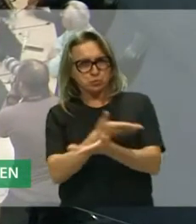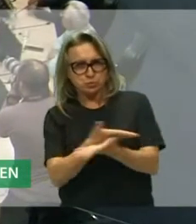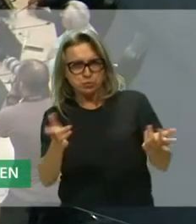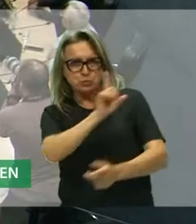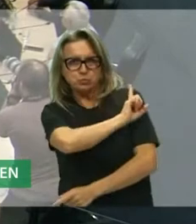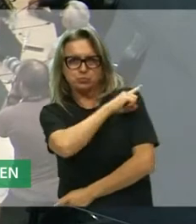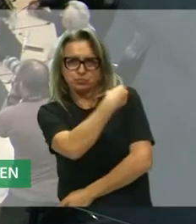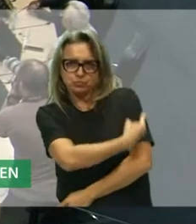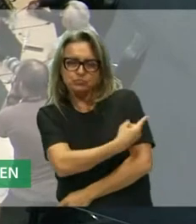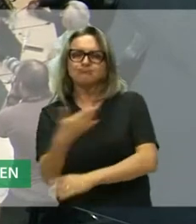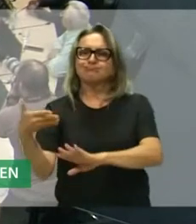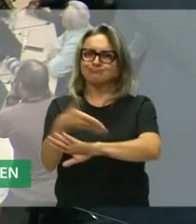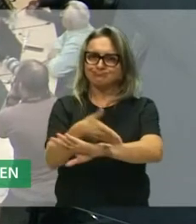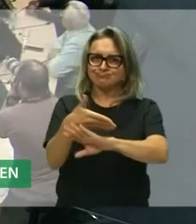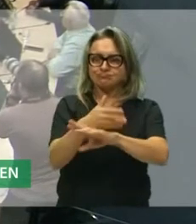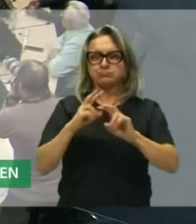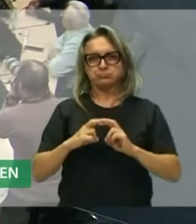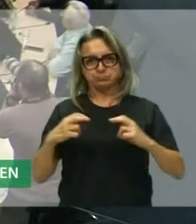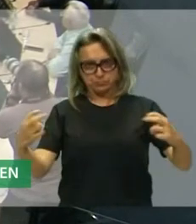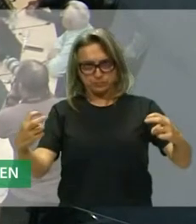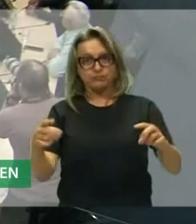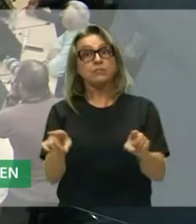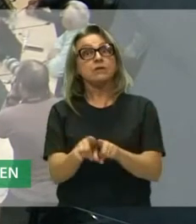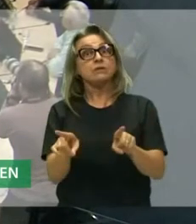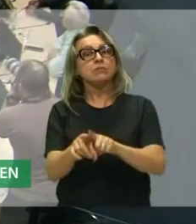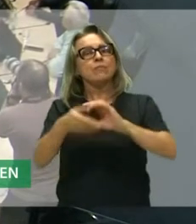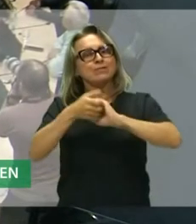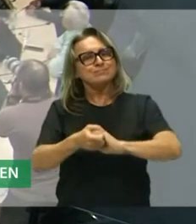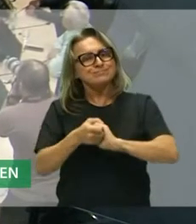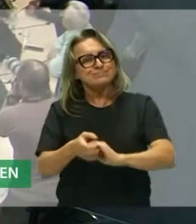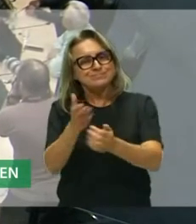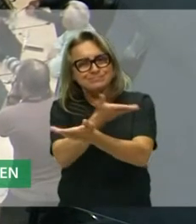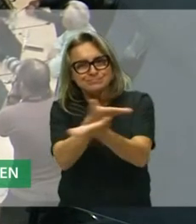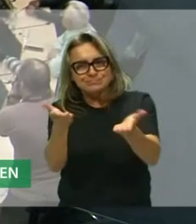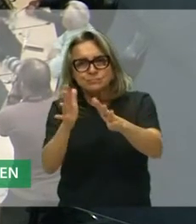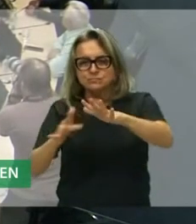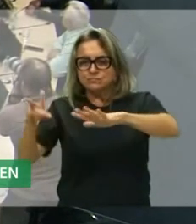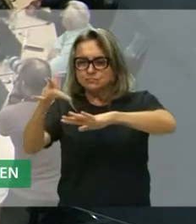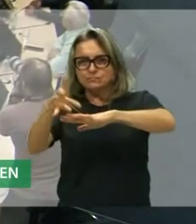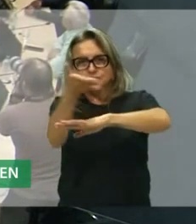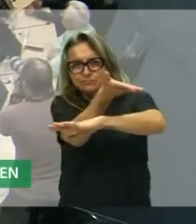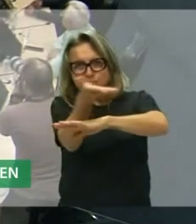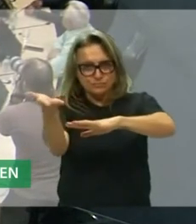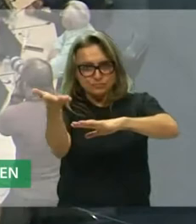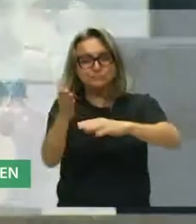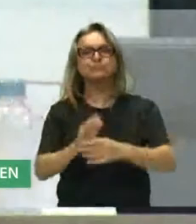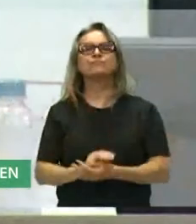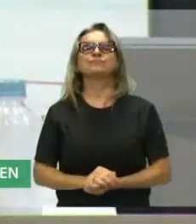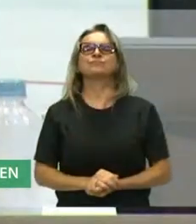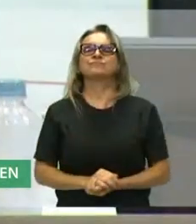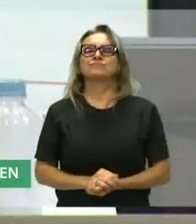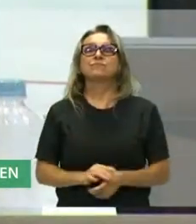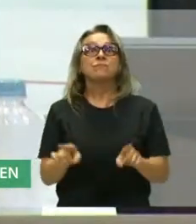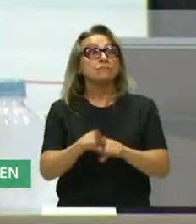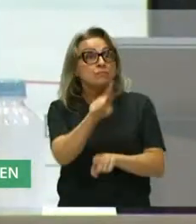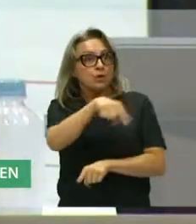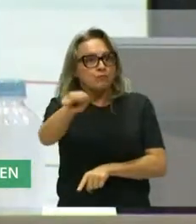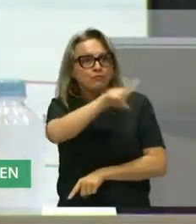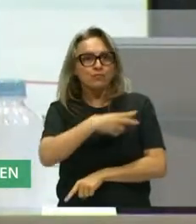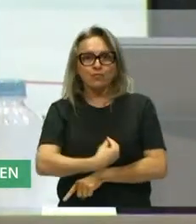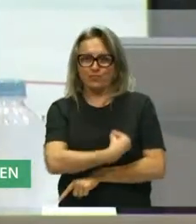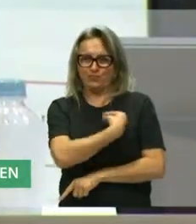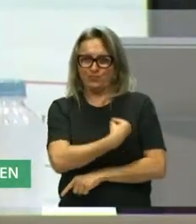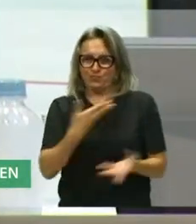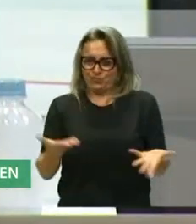autoridades que compõem a mesa, cumprimentando a todos também que nos assistem através das redes sociais, cumprimentando a todos que estão conosco aqui no